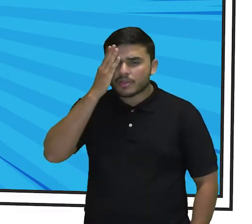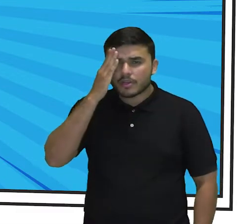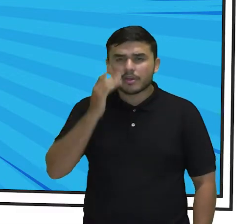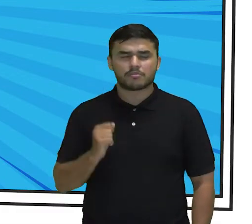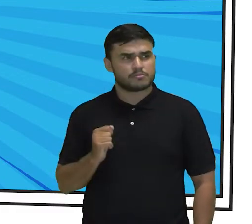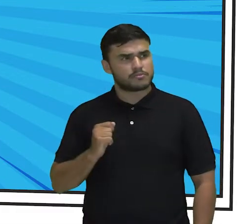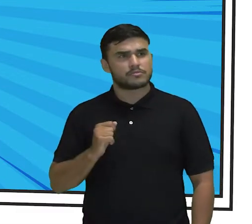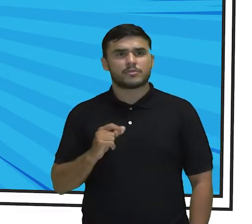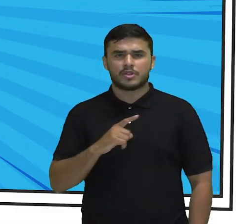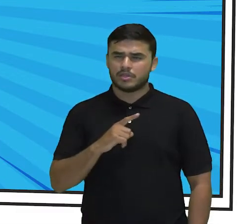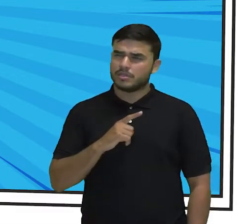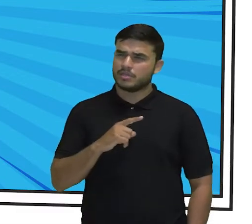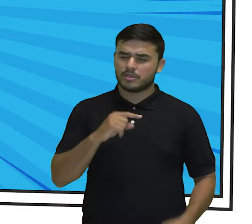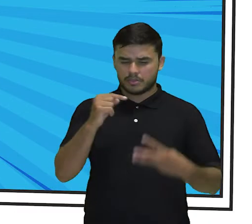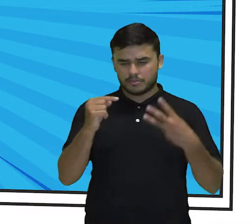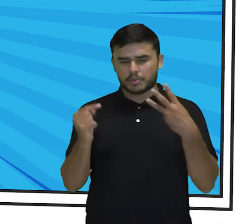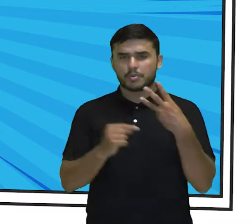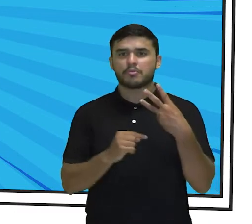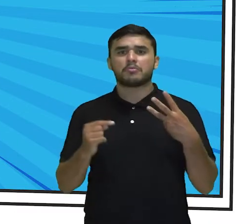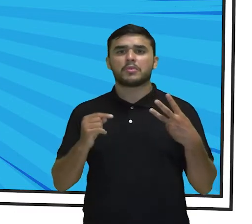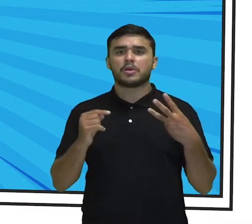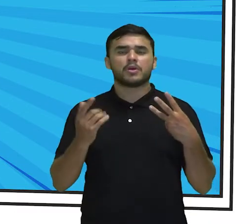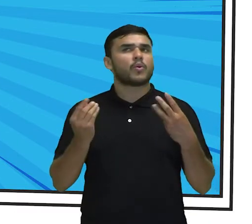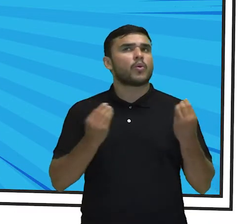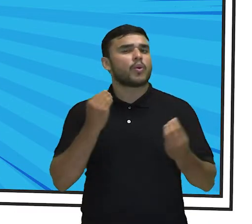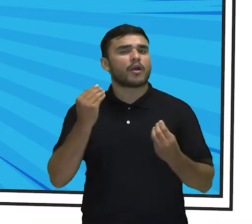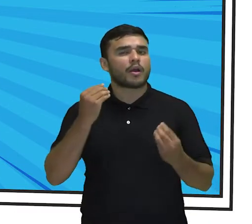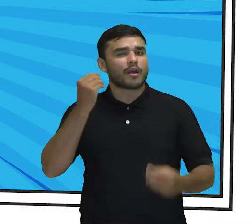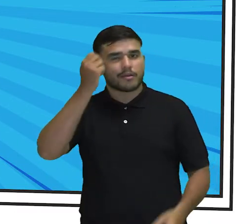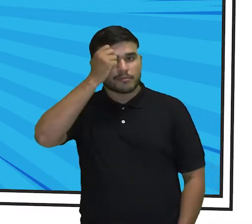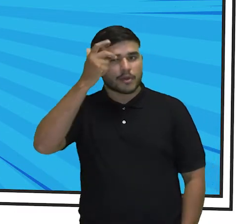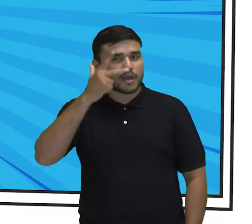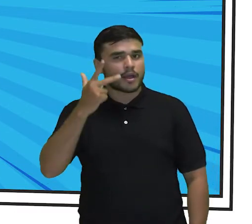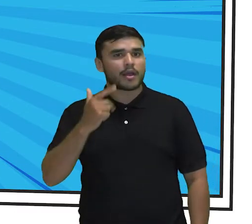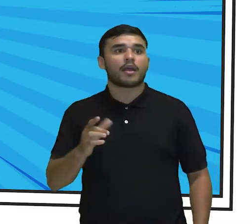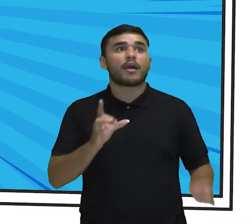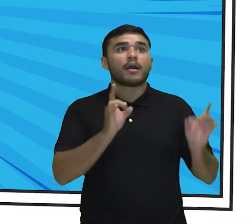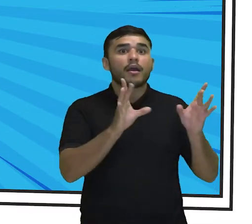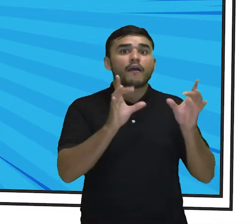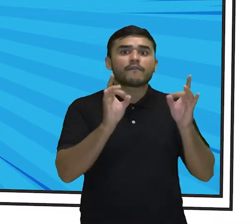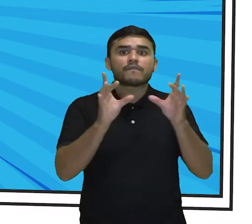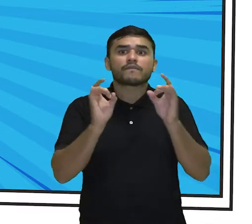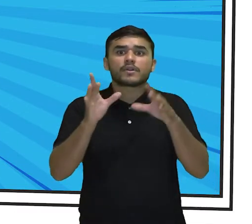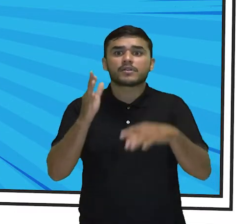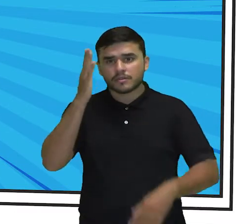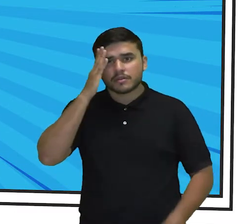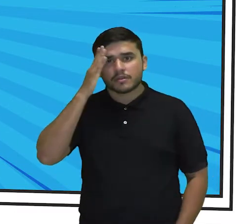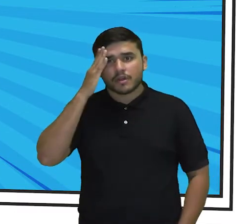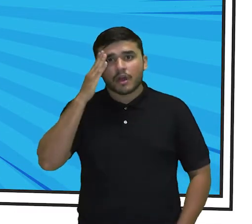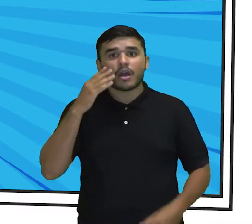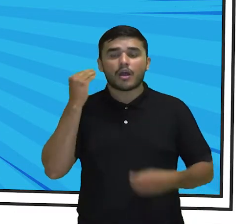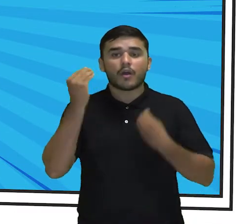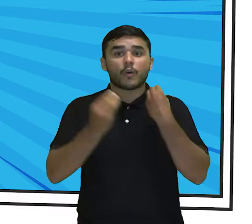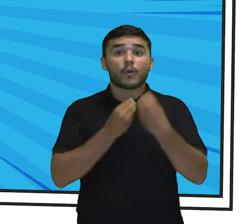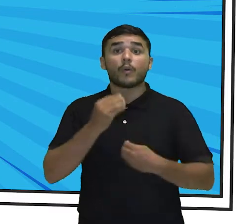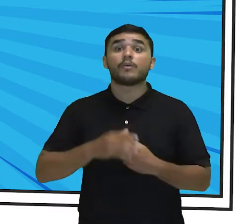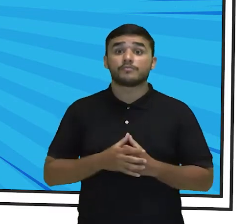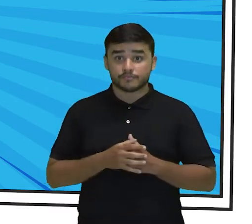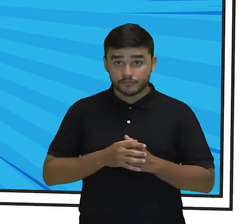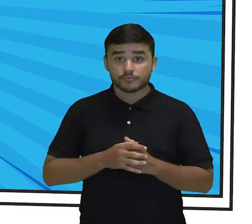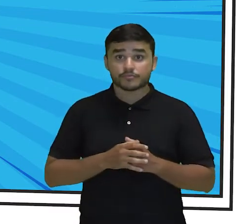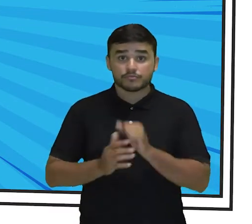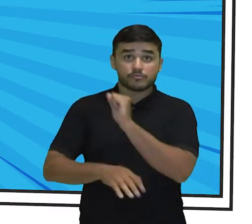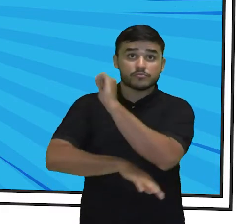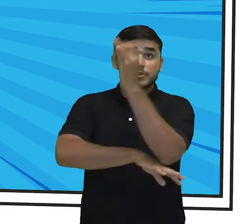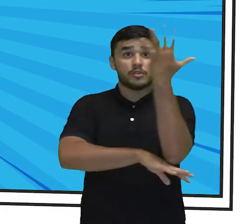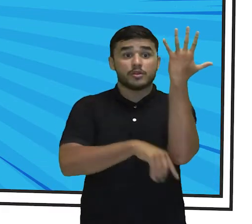Vamos produzir café? Bora, vamos! Assim, foi de uma hora para outra. É um divertimento. Vamos ver quem produz mais